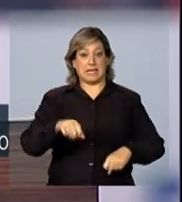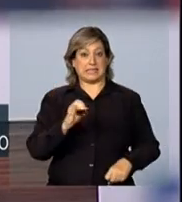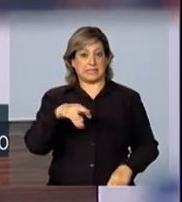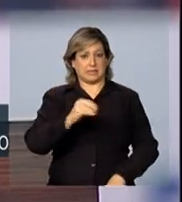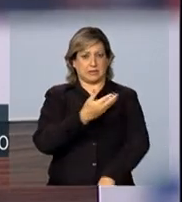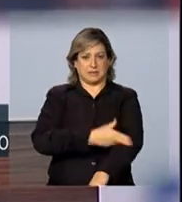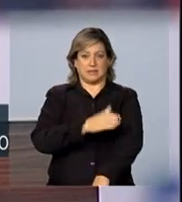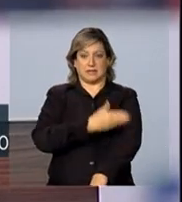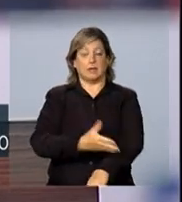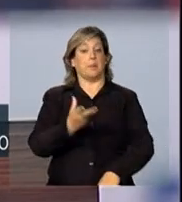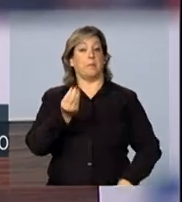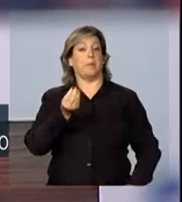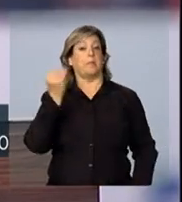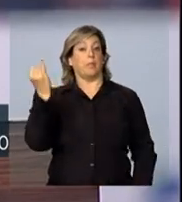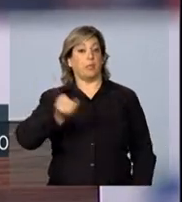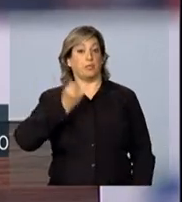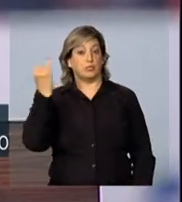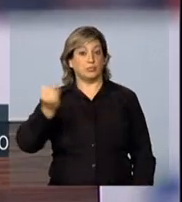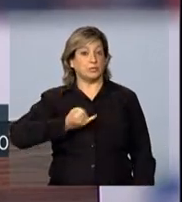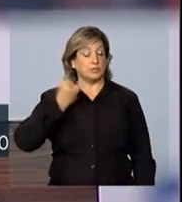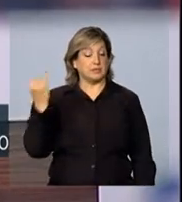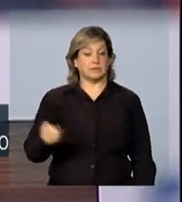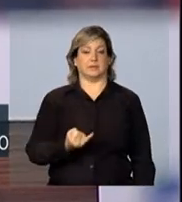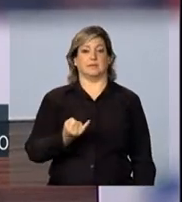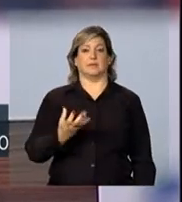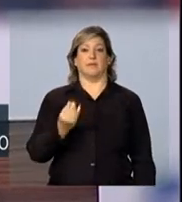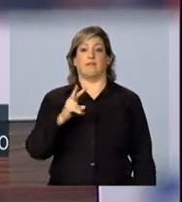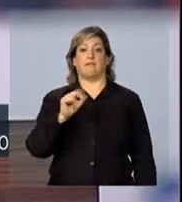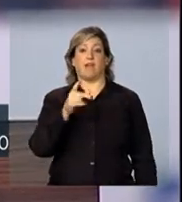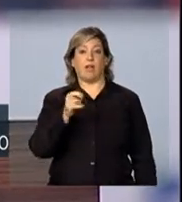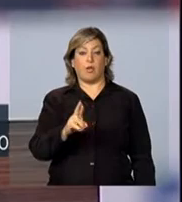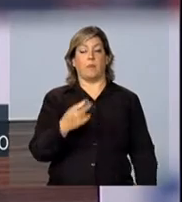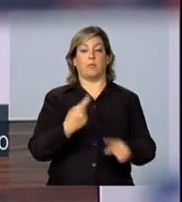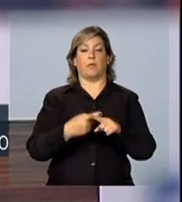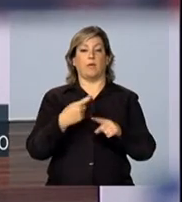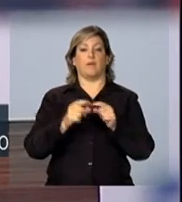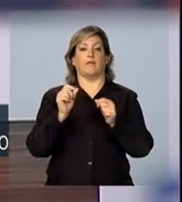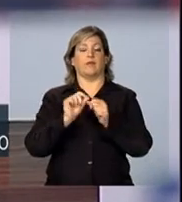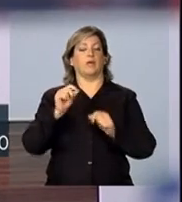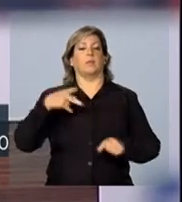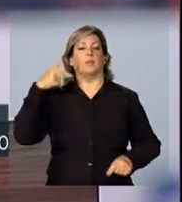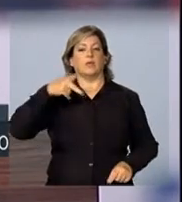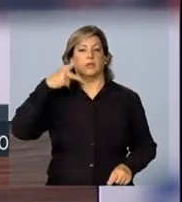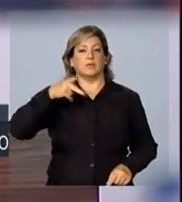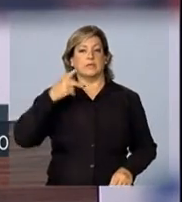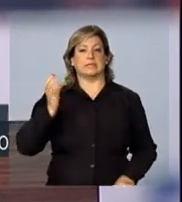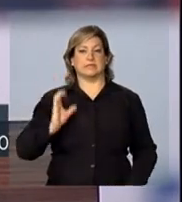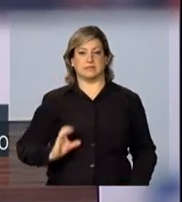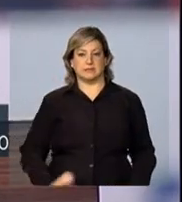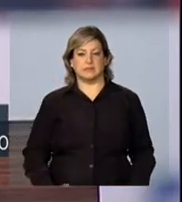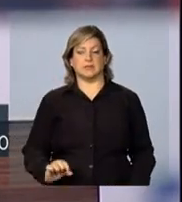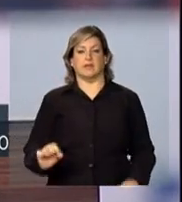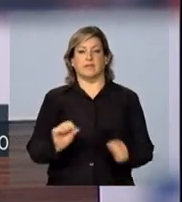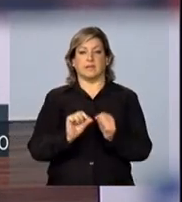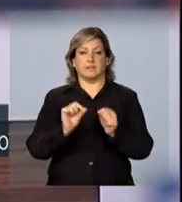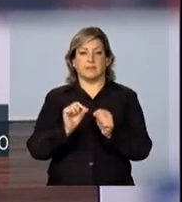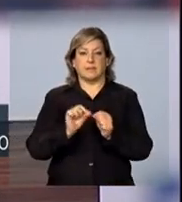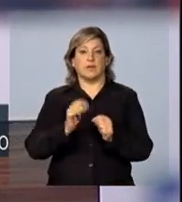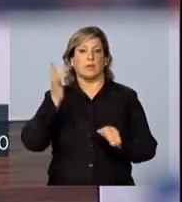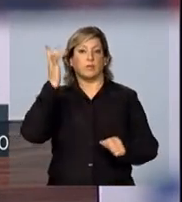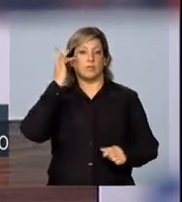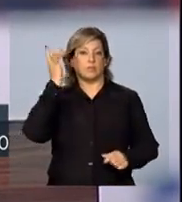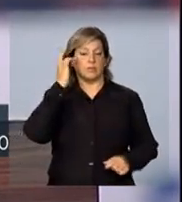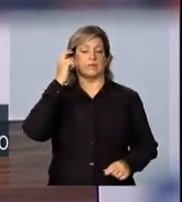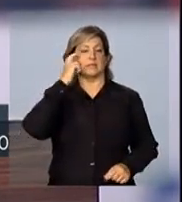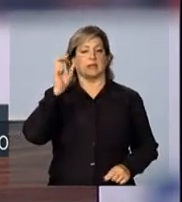tem uma importância bastante grande na construção política da Cidadania na Construção do